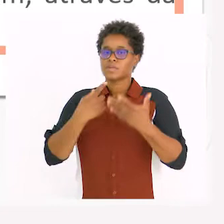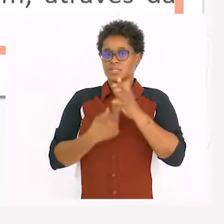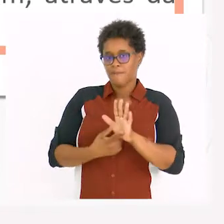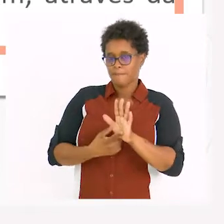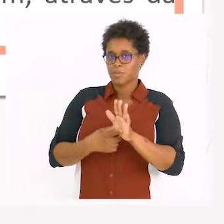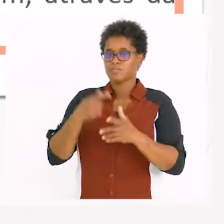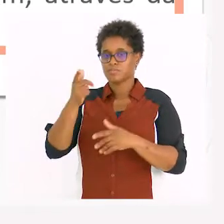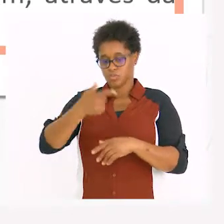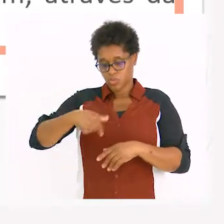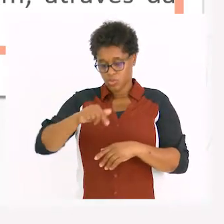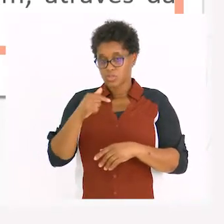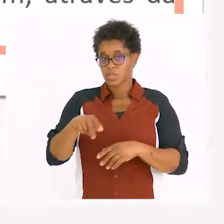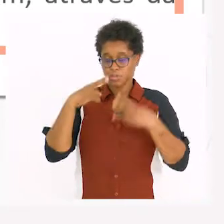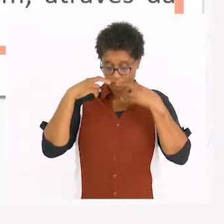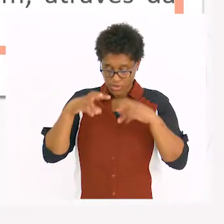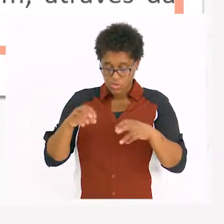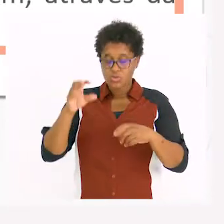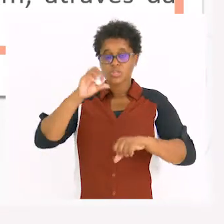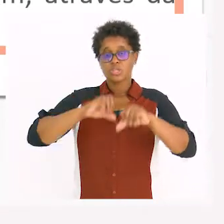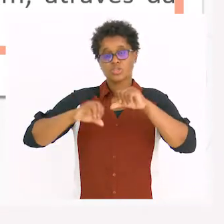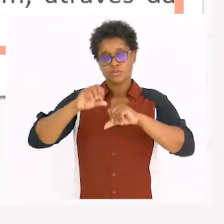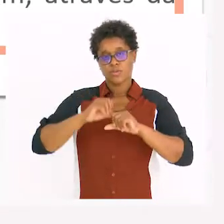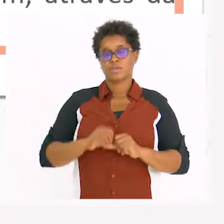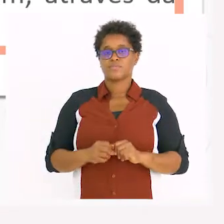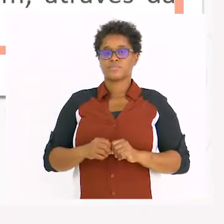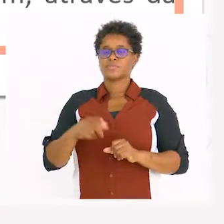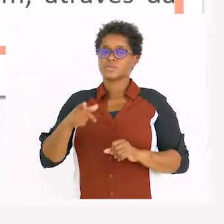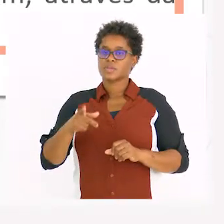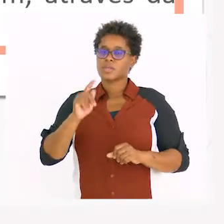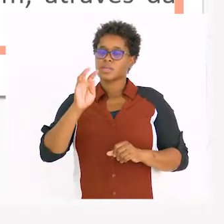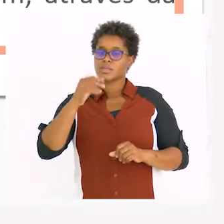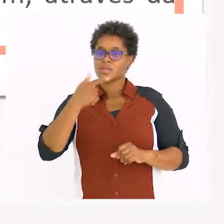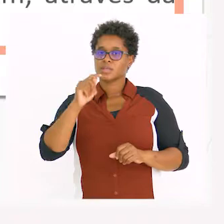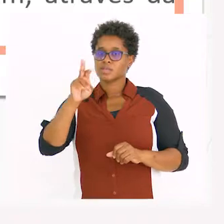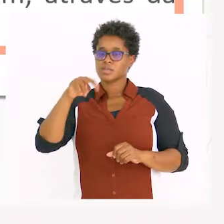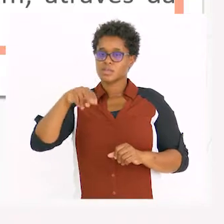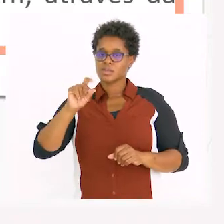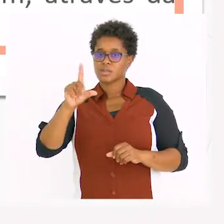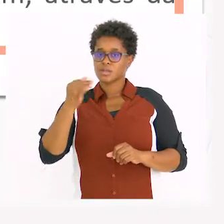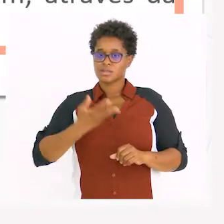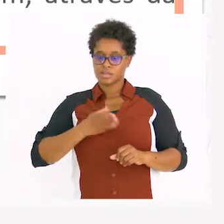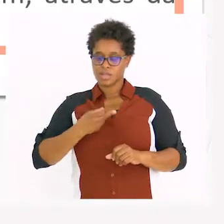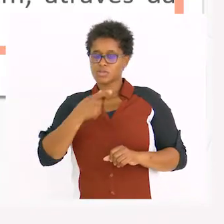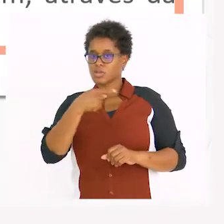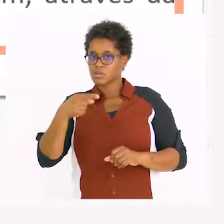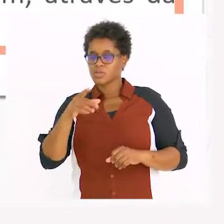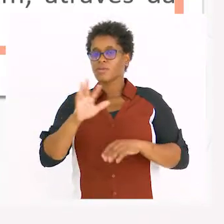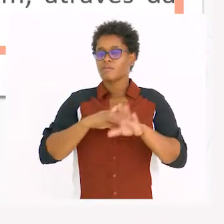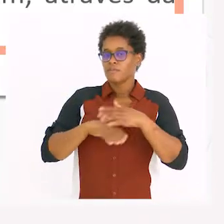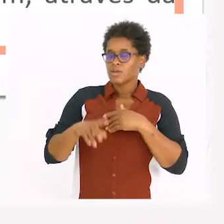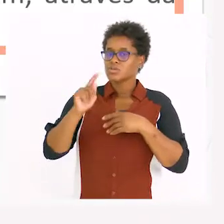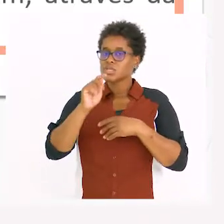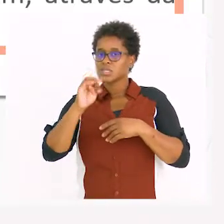exemplo, nós temos aqui a investigação científica. Externalidades negativas. Face a uma